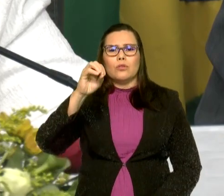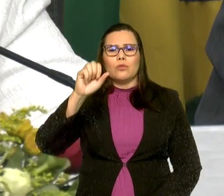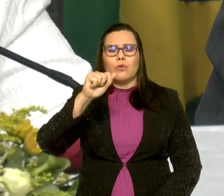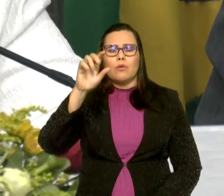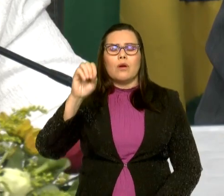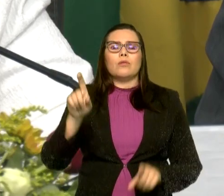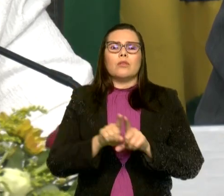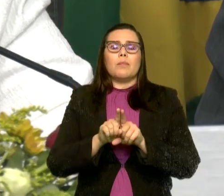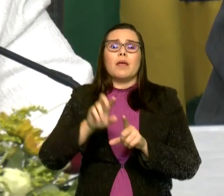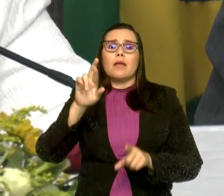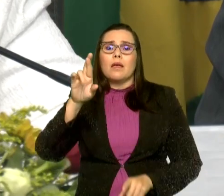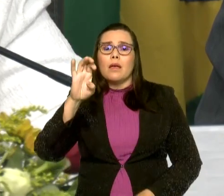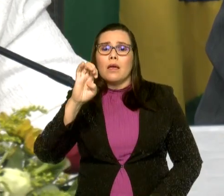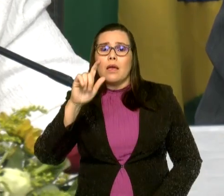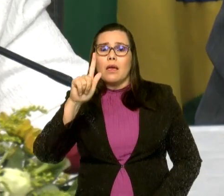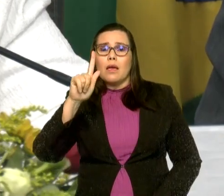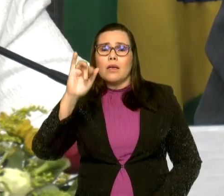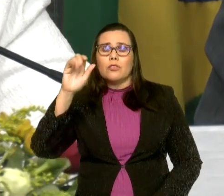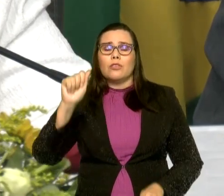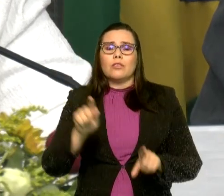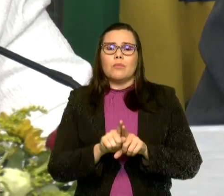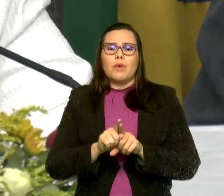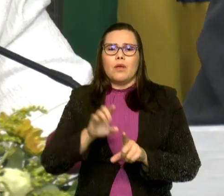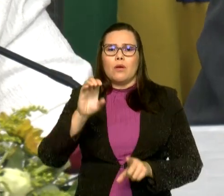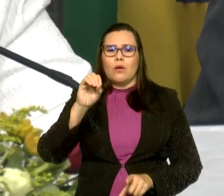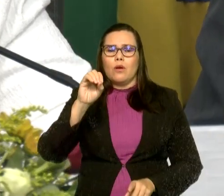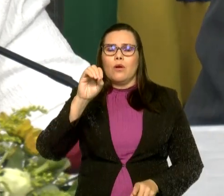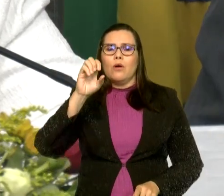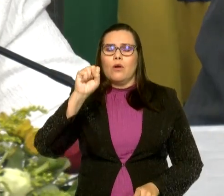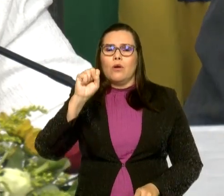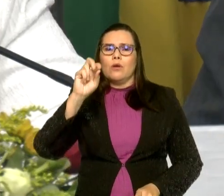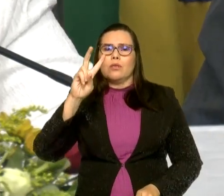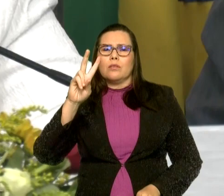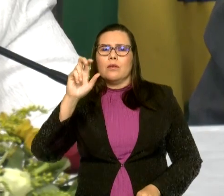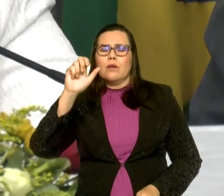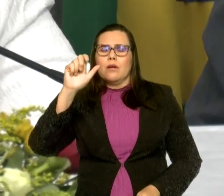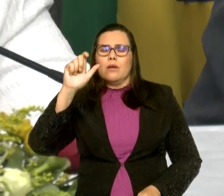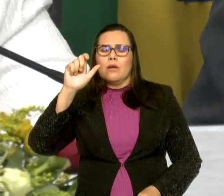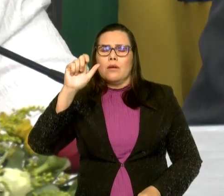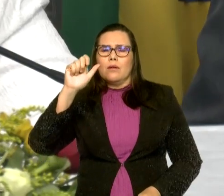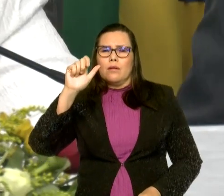ex-vereador Oswaldinho e o superintendente Adalberto.